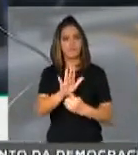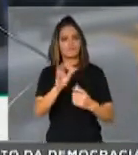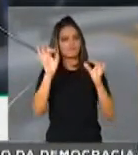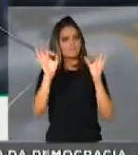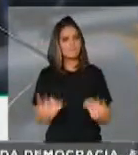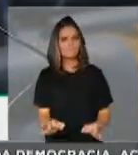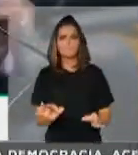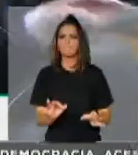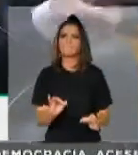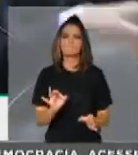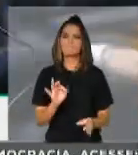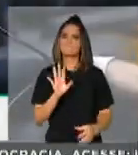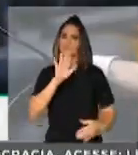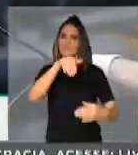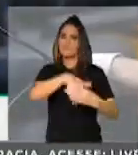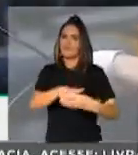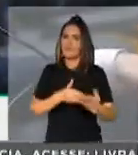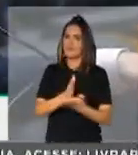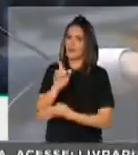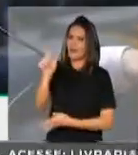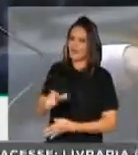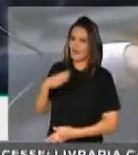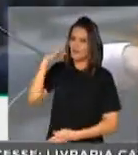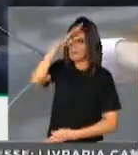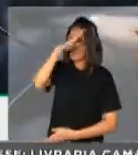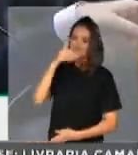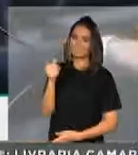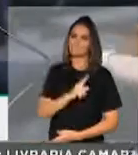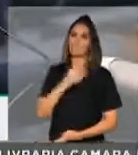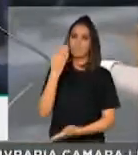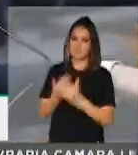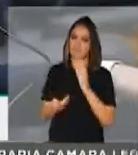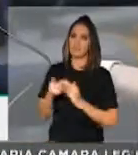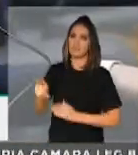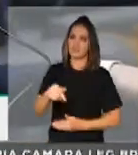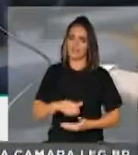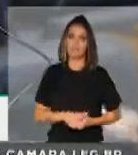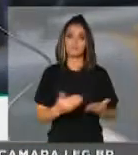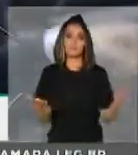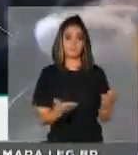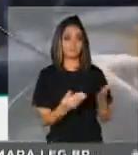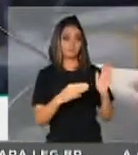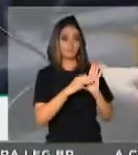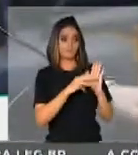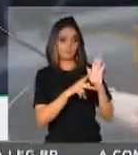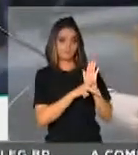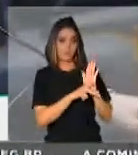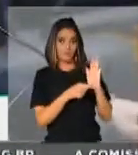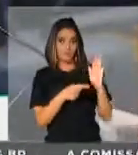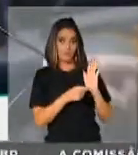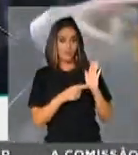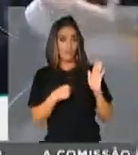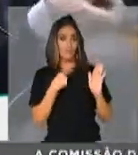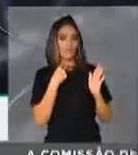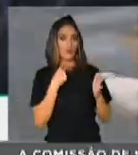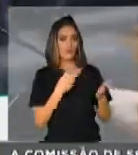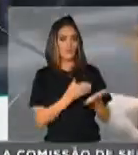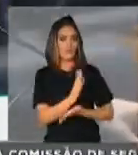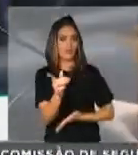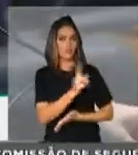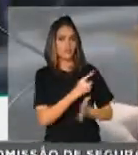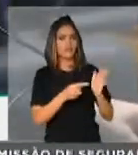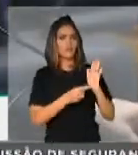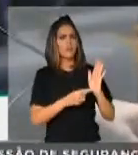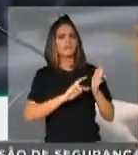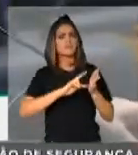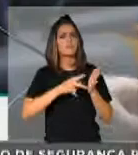perdido as eleições. A medida provisória 868, que pautamos agora, ela tem que ser observada por esta casa. Ela não pode passar. Representa um